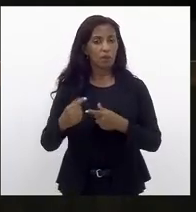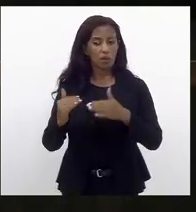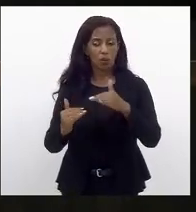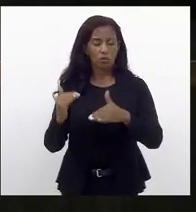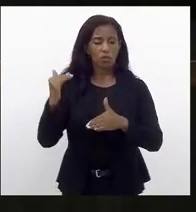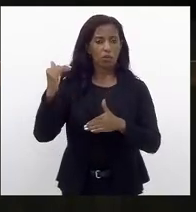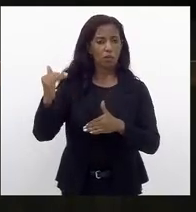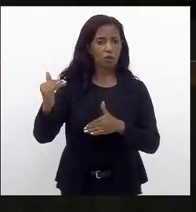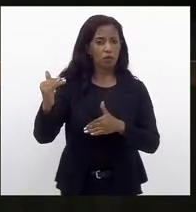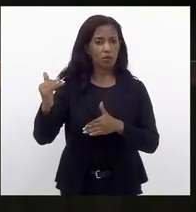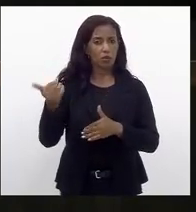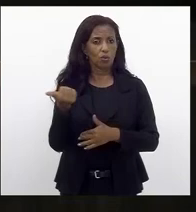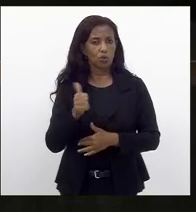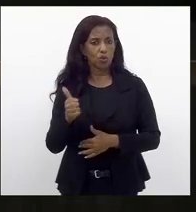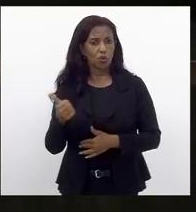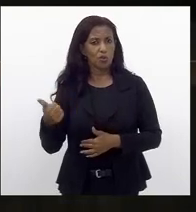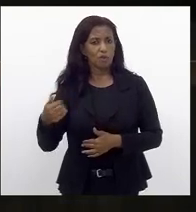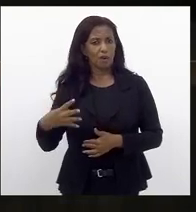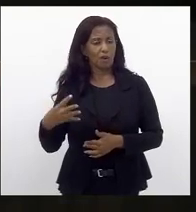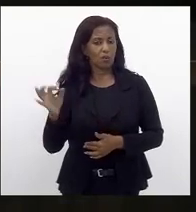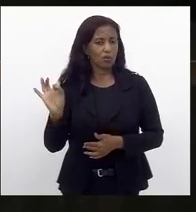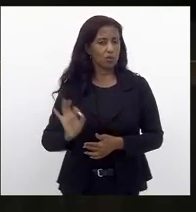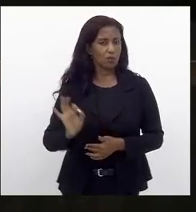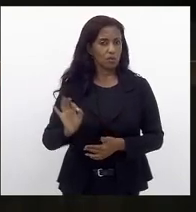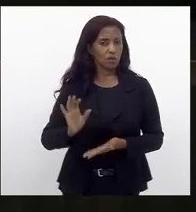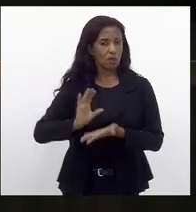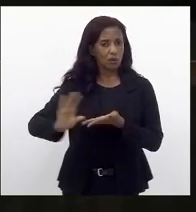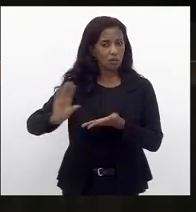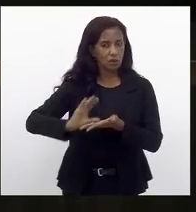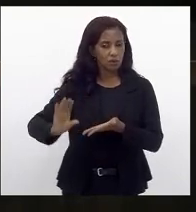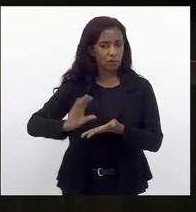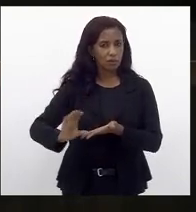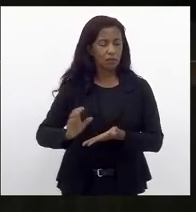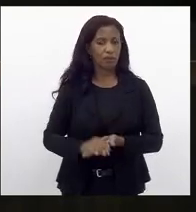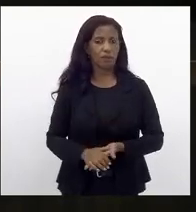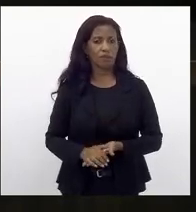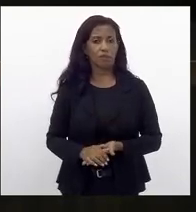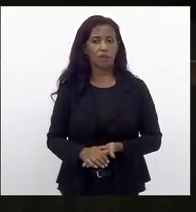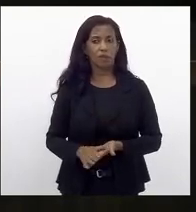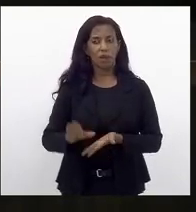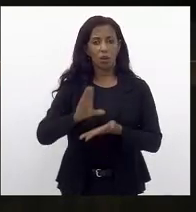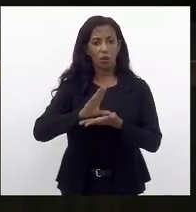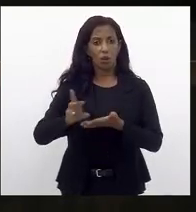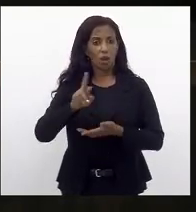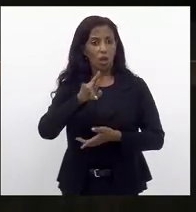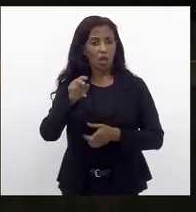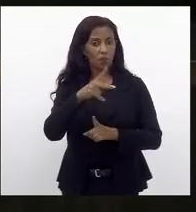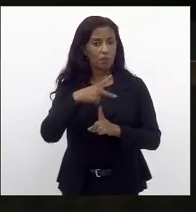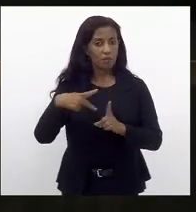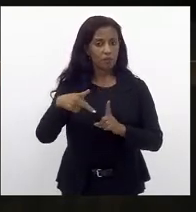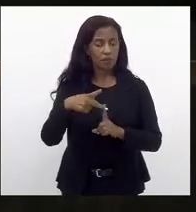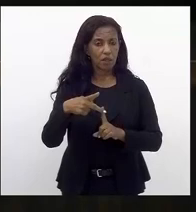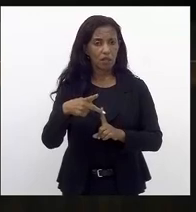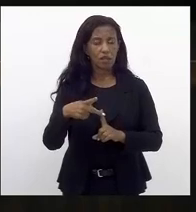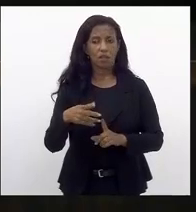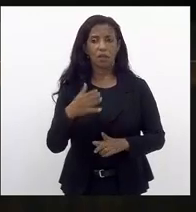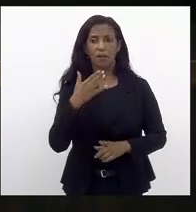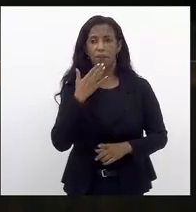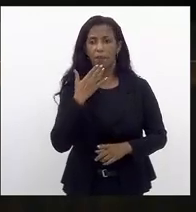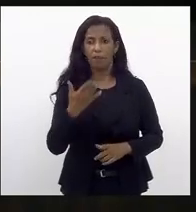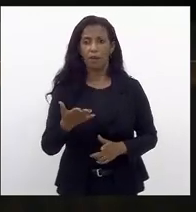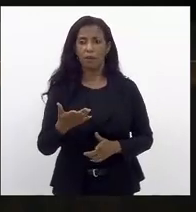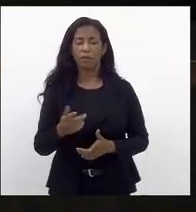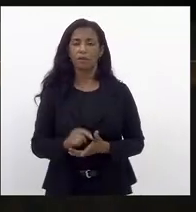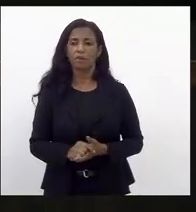você aumentou de 11 para 14 por cento a contribuição e Secos e o previdência compensação